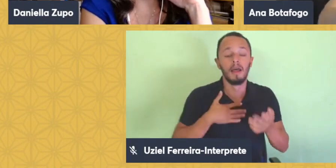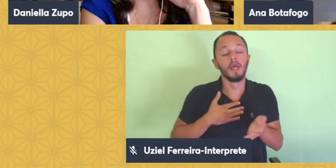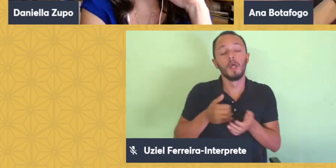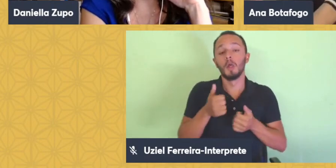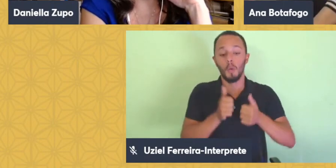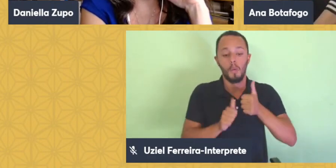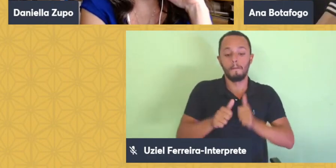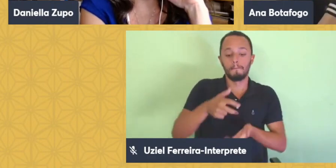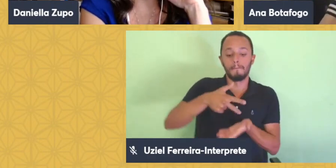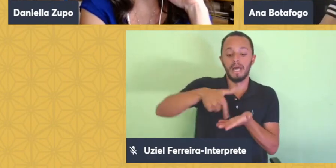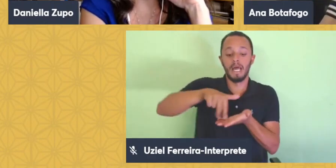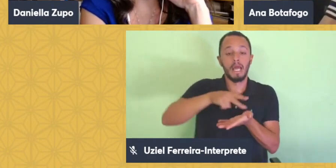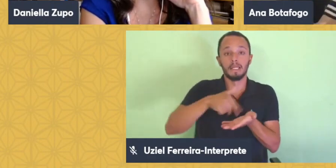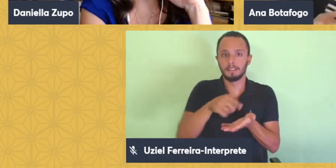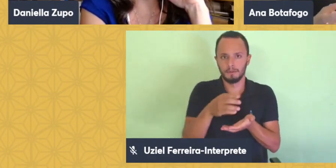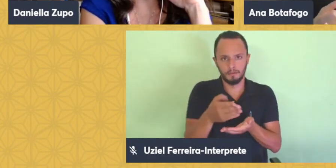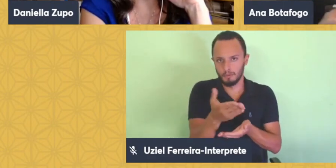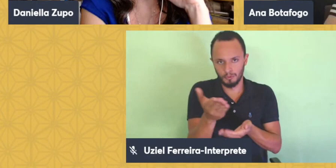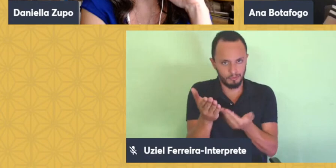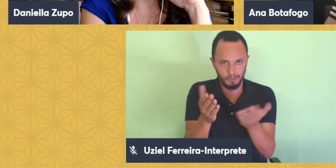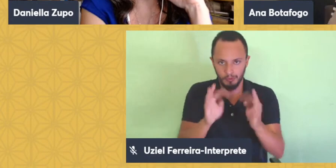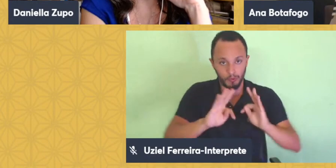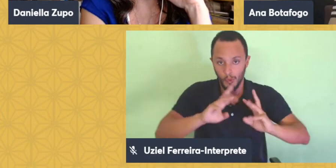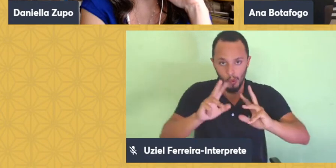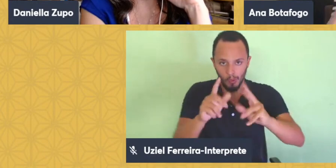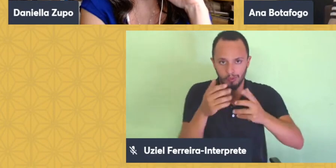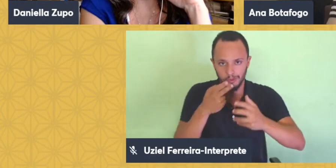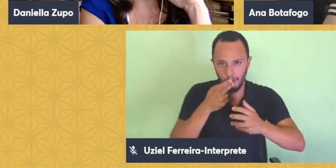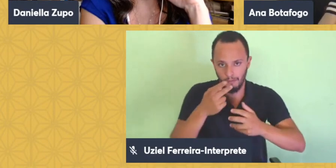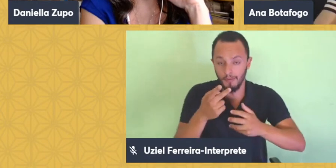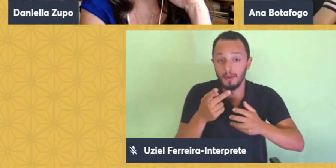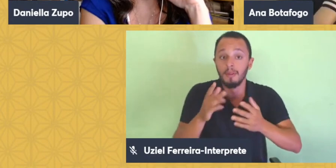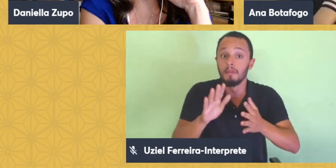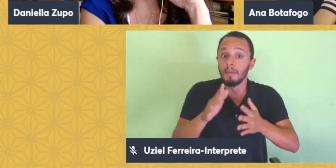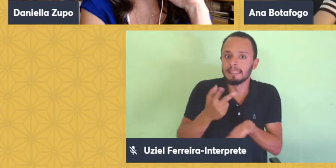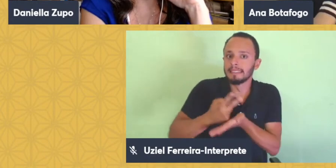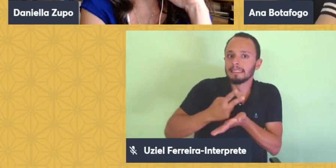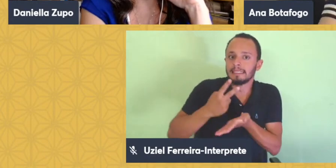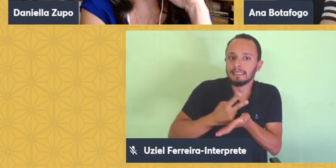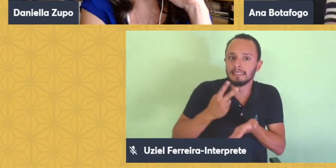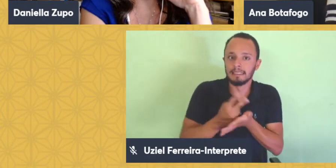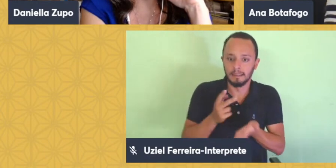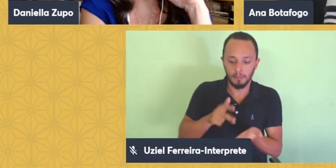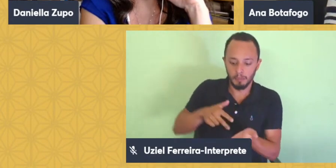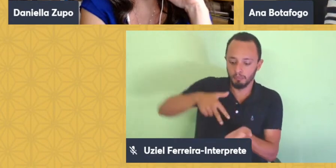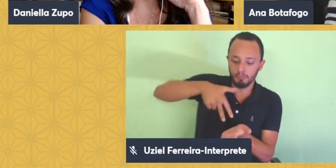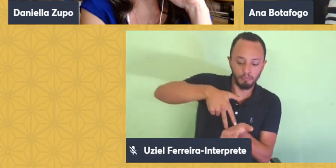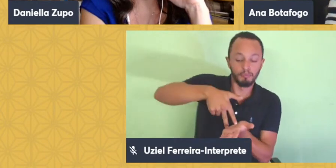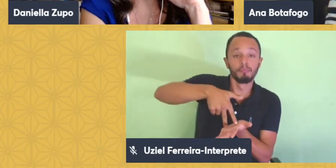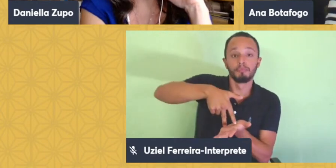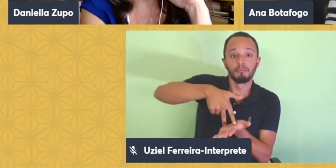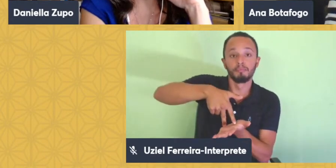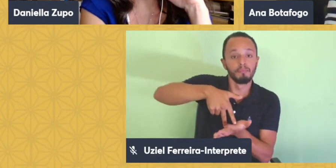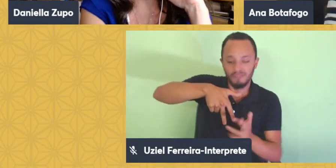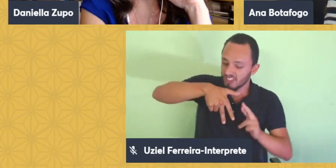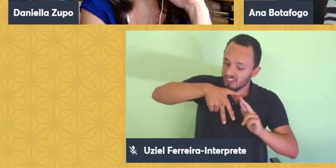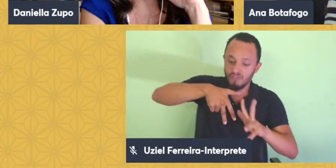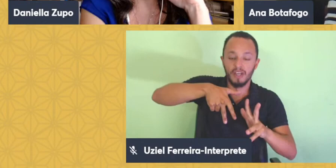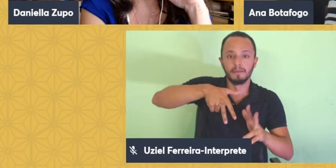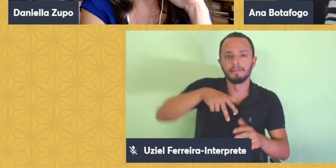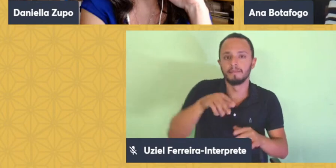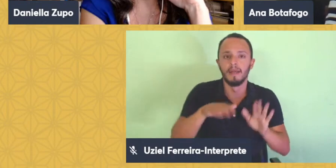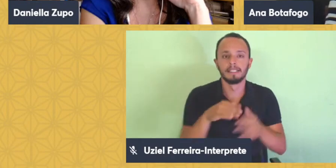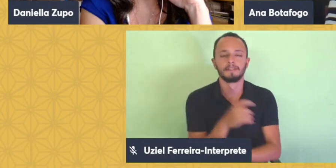para você ir para vocês todos sempre tem uma postura diferente talvez se eu tivesse só olhando eu estivesse